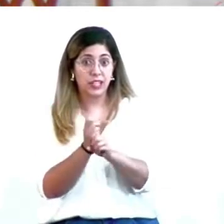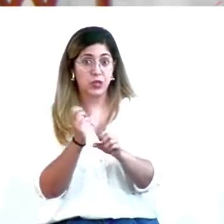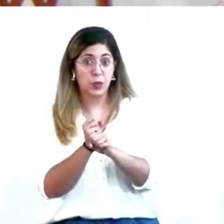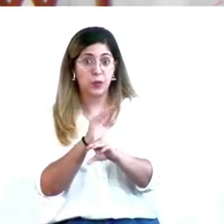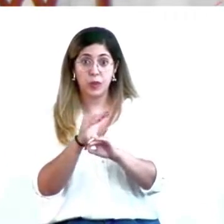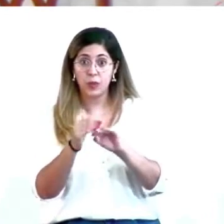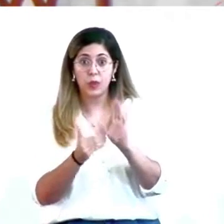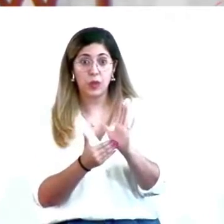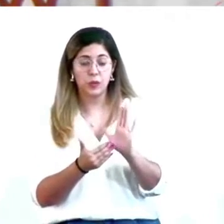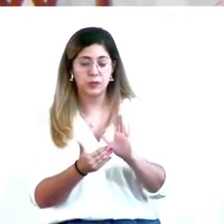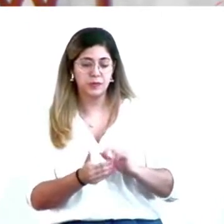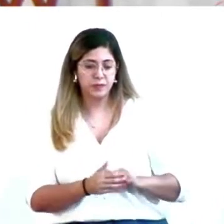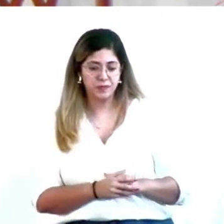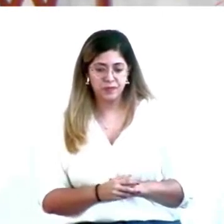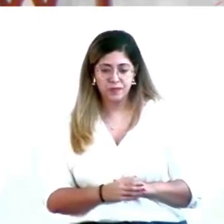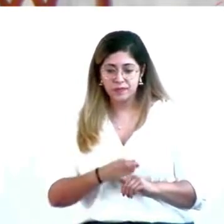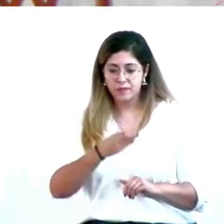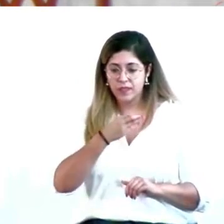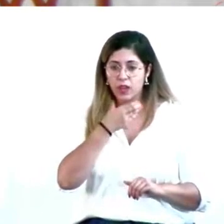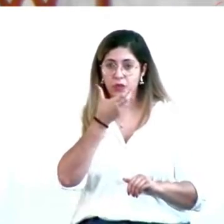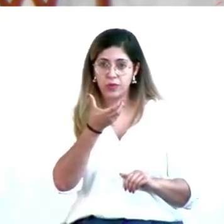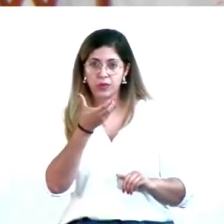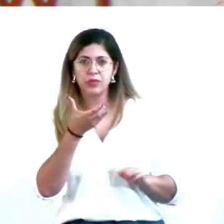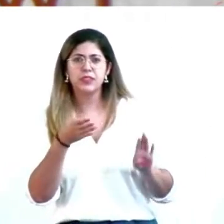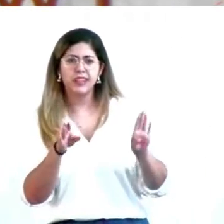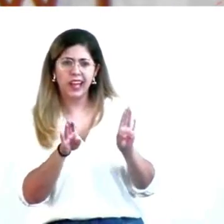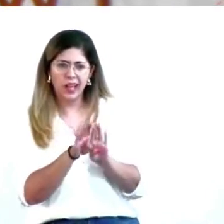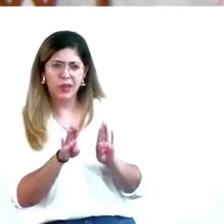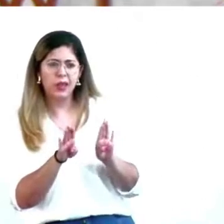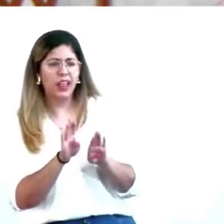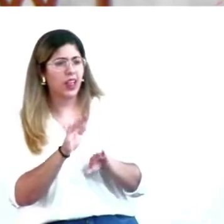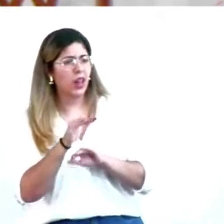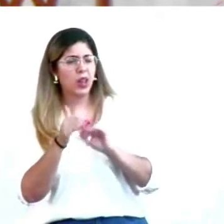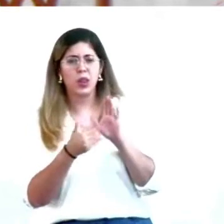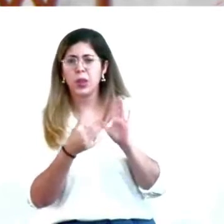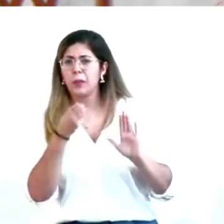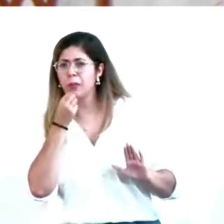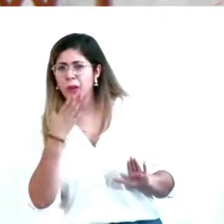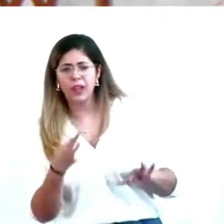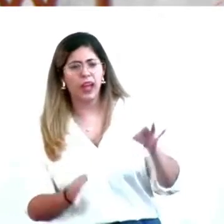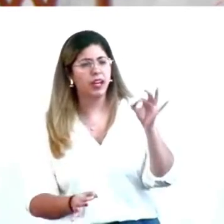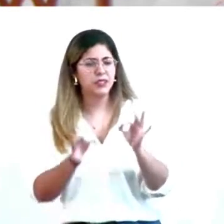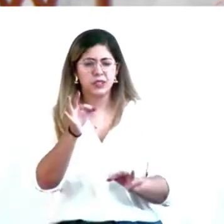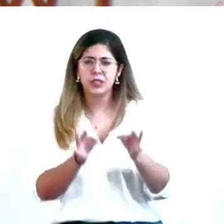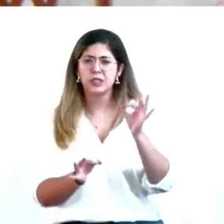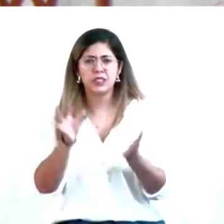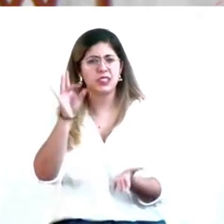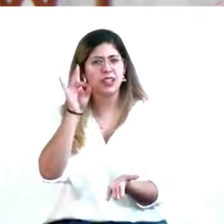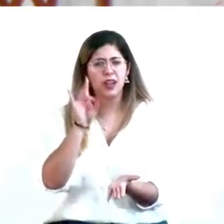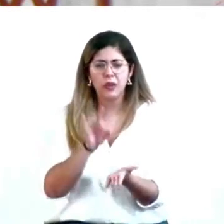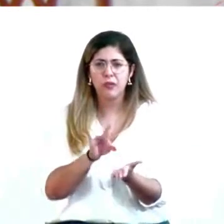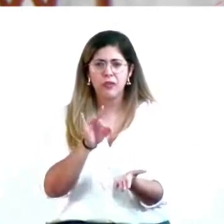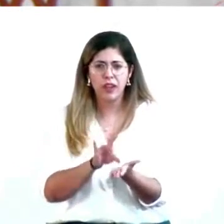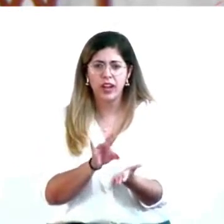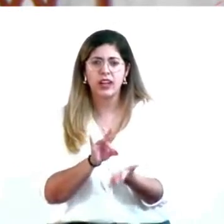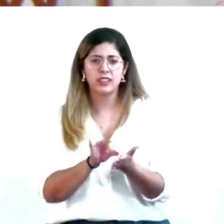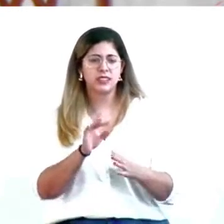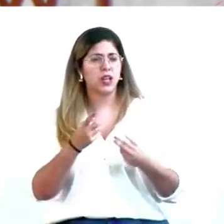parte dos frutos e das virtudes da bondade, justiça e verdade, que são